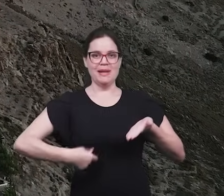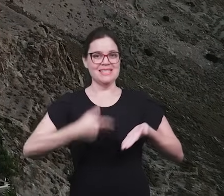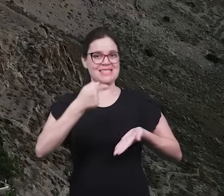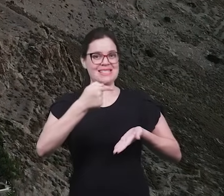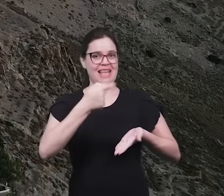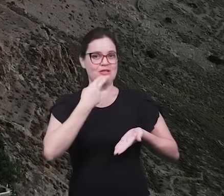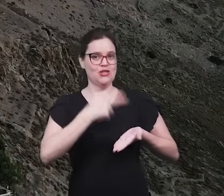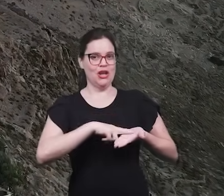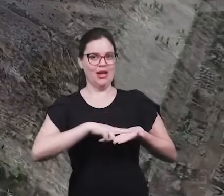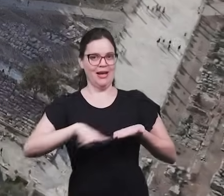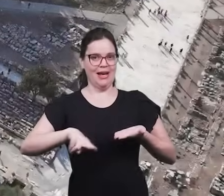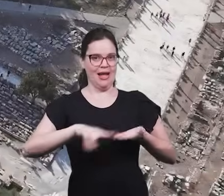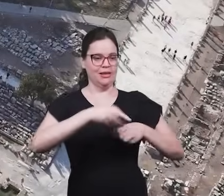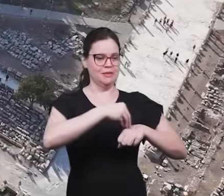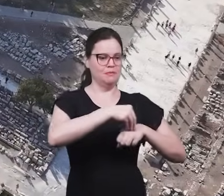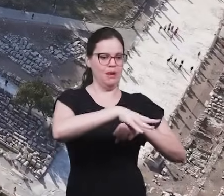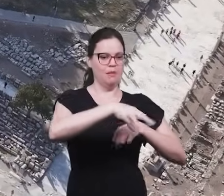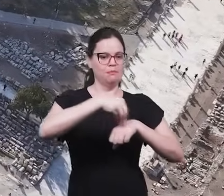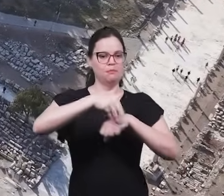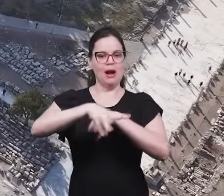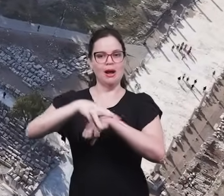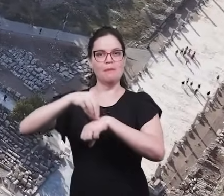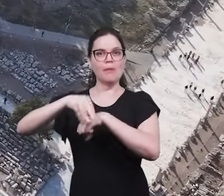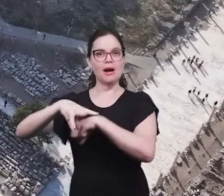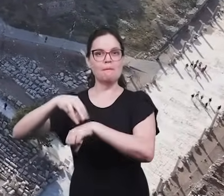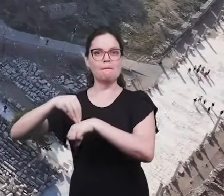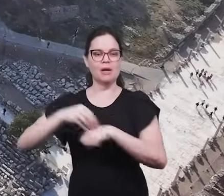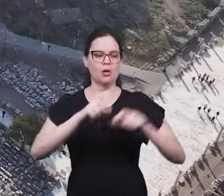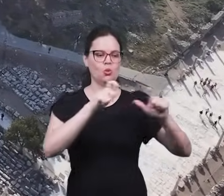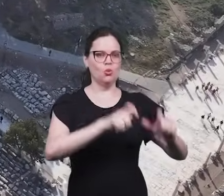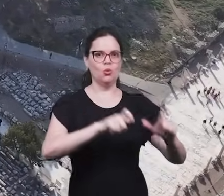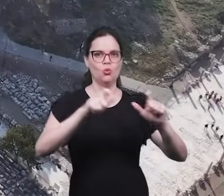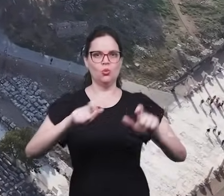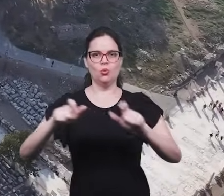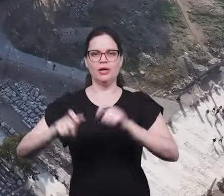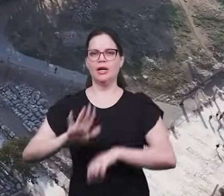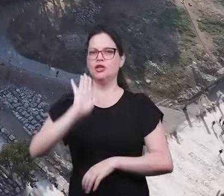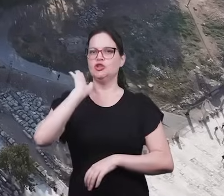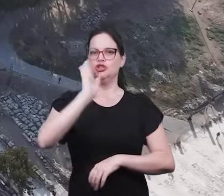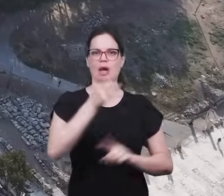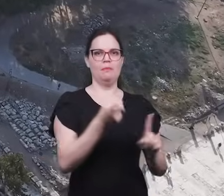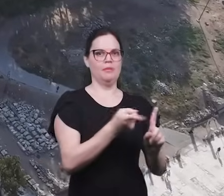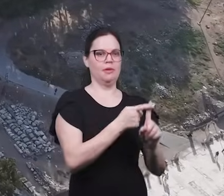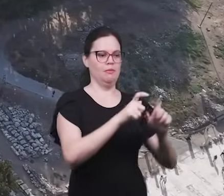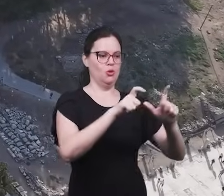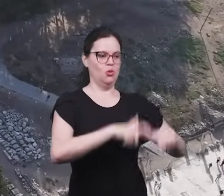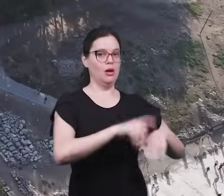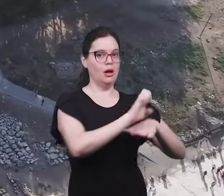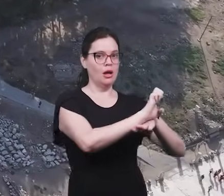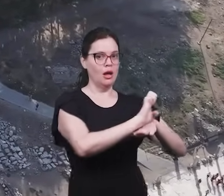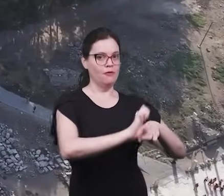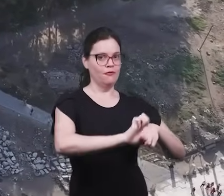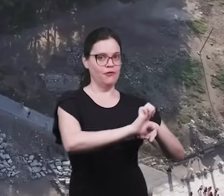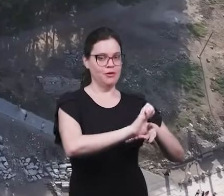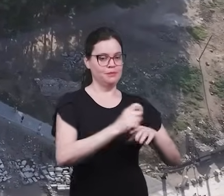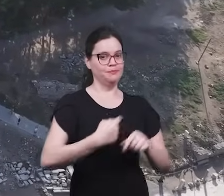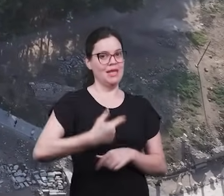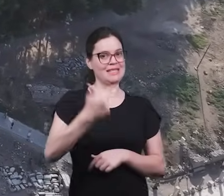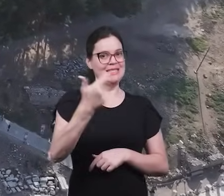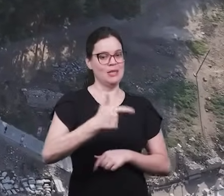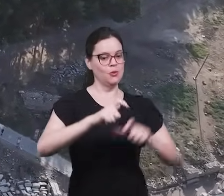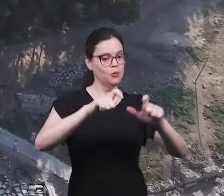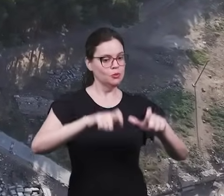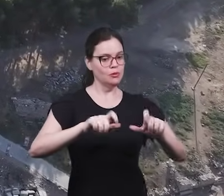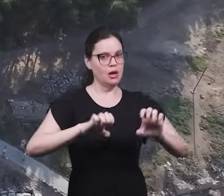nós já passamos pela primeira carta à igreja em Éfeso, já passamos pela segunda carta à igreja em